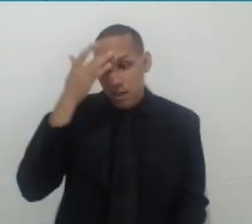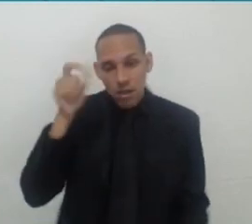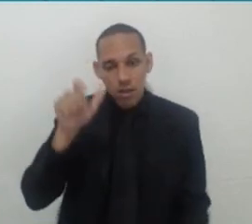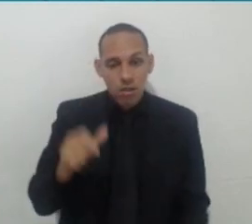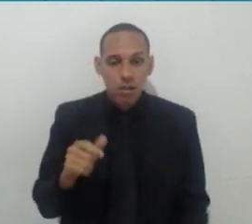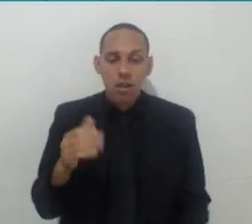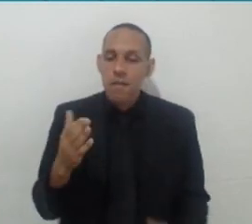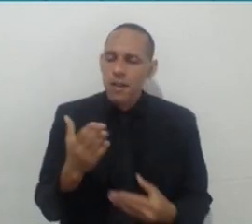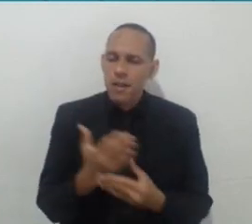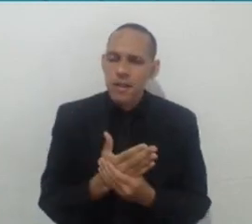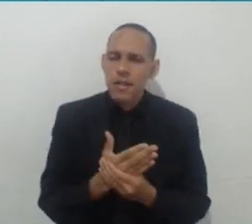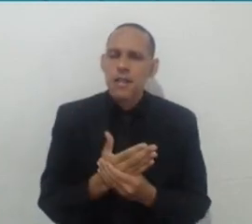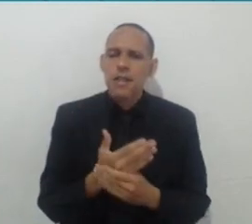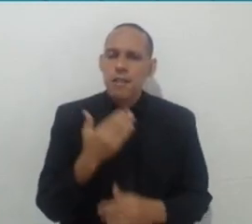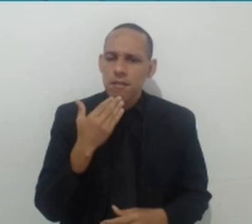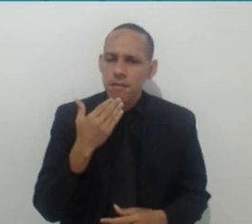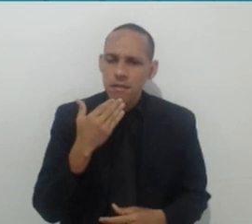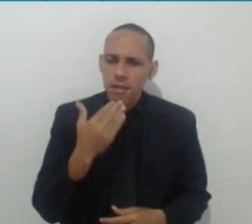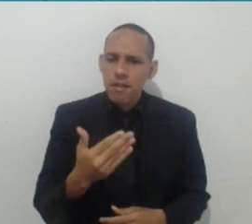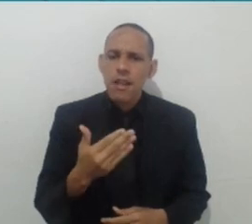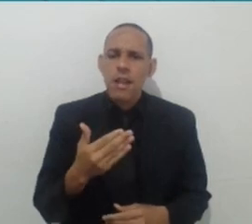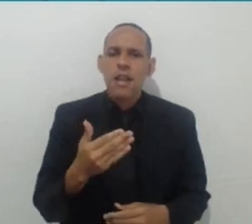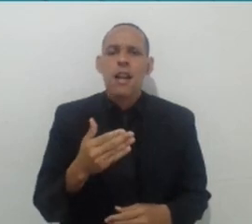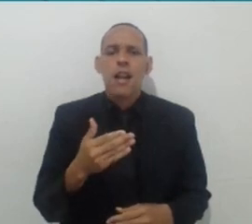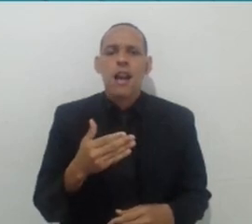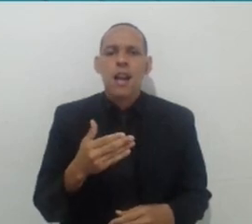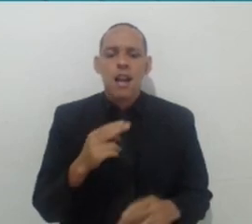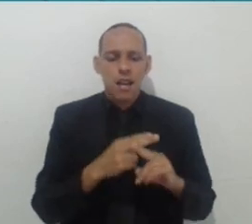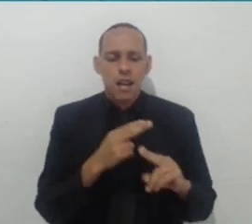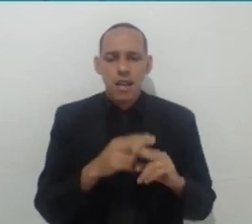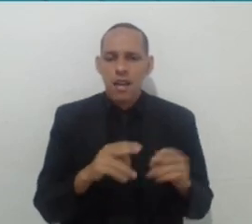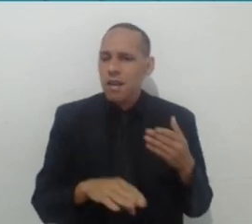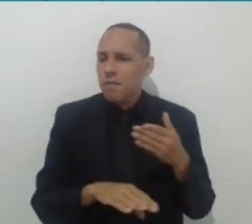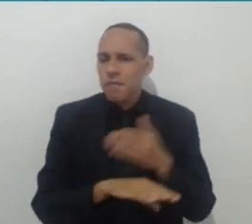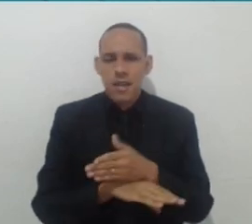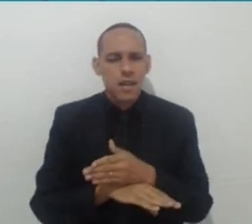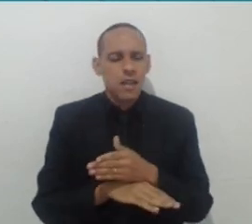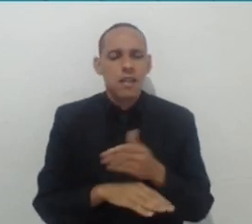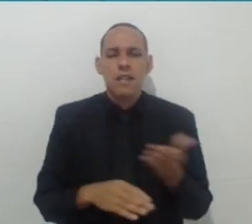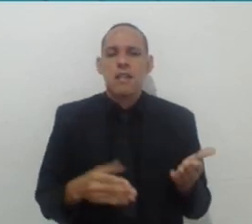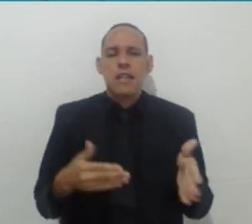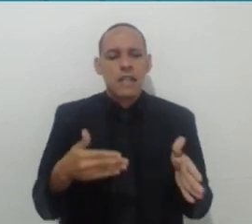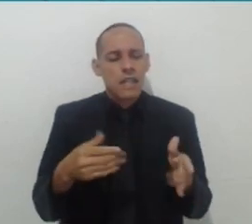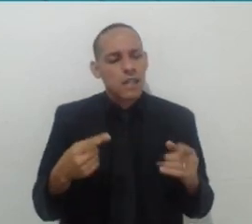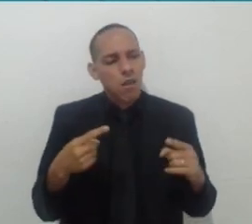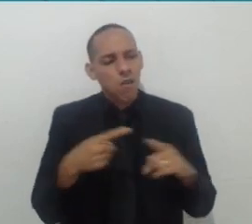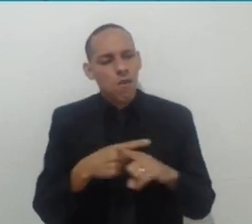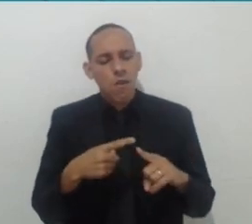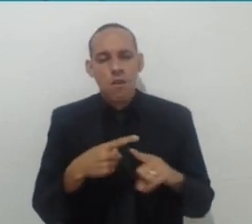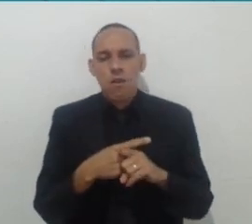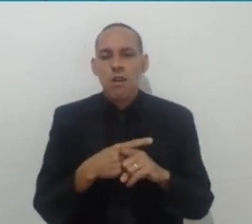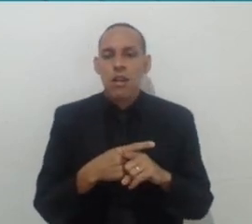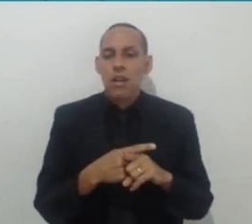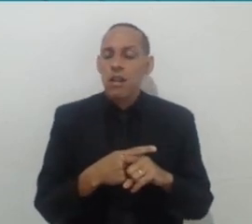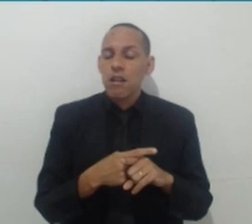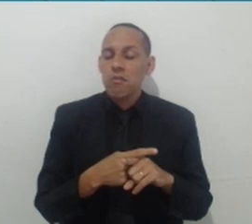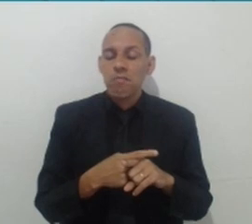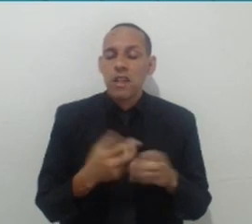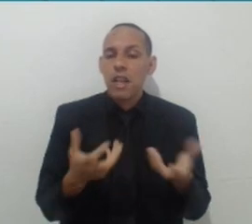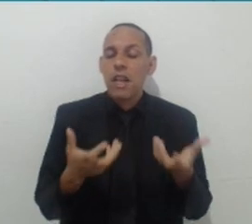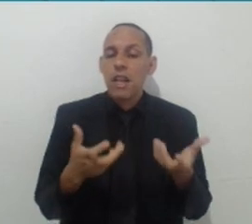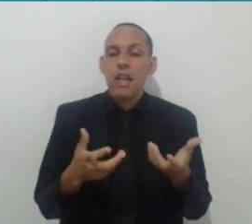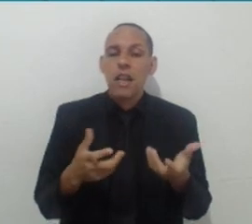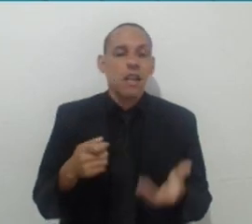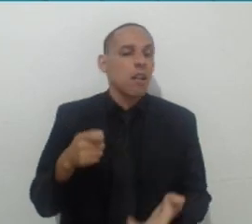sempre foi contrária à participação da Caixa na lide, resolve direcionar a execução em face